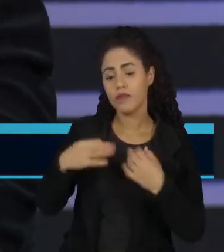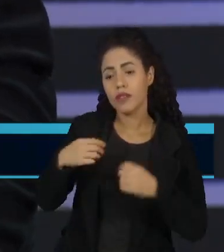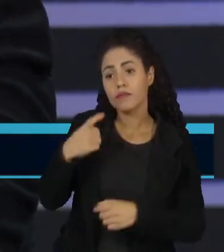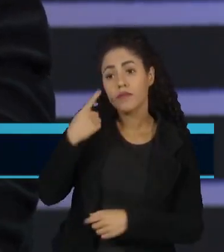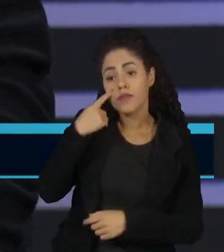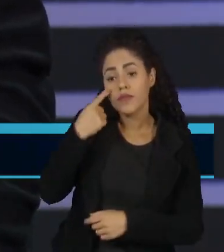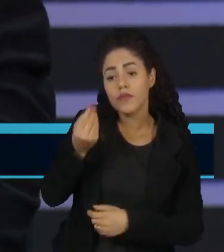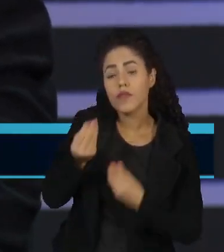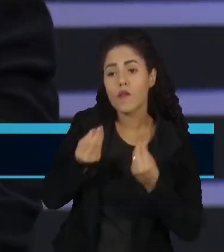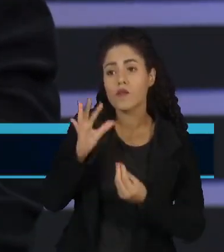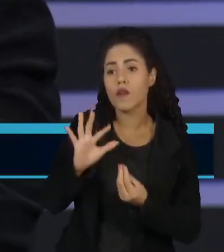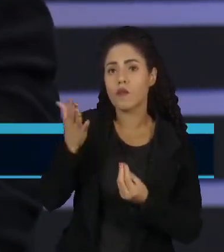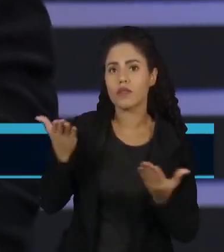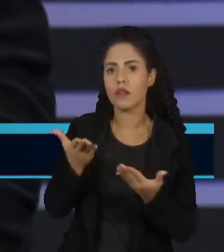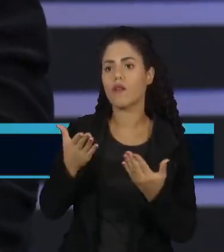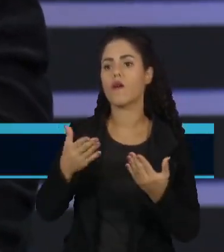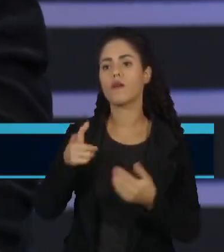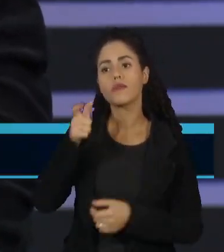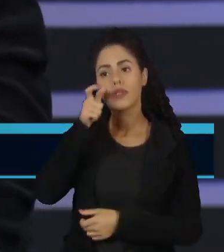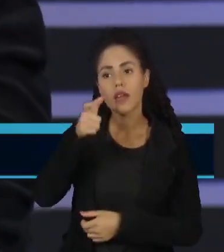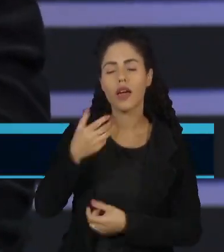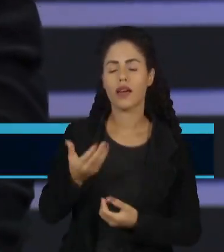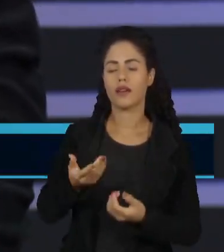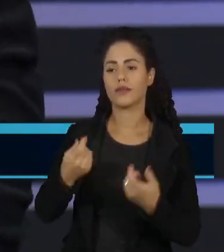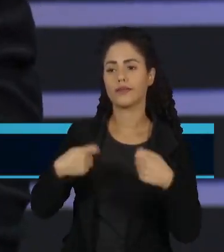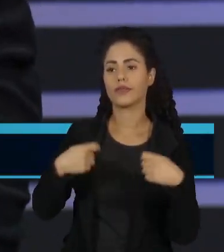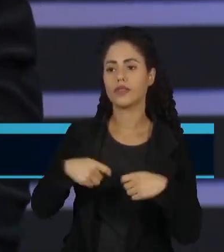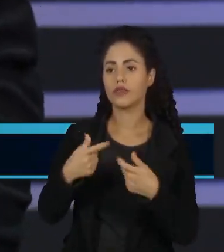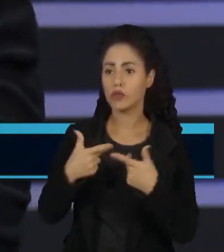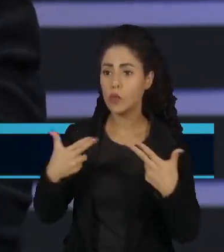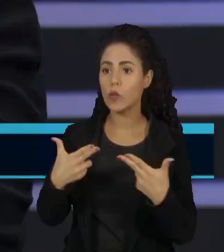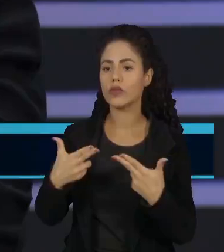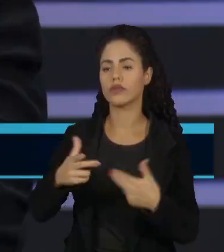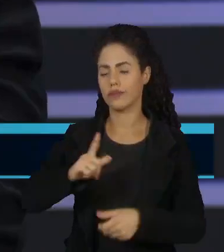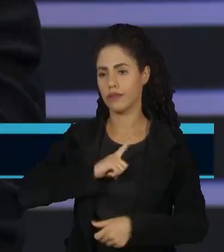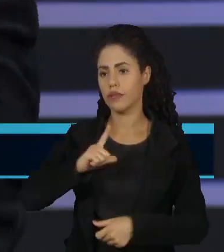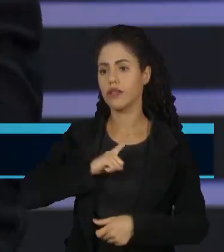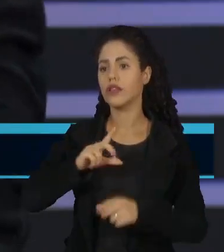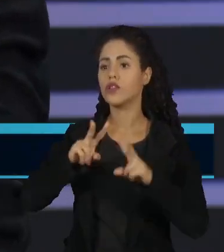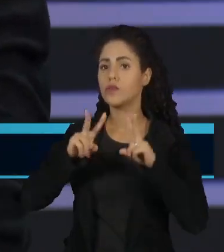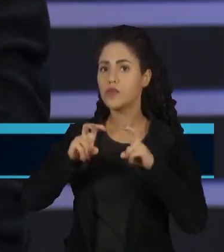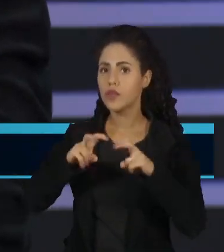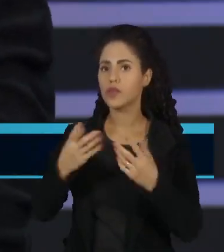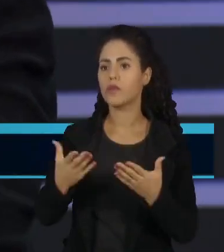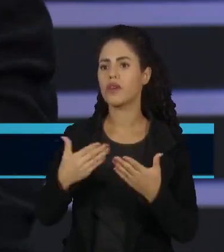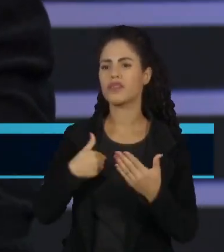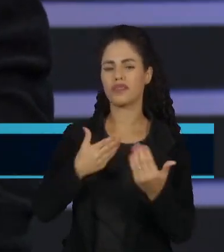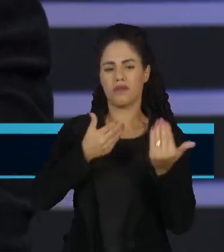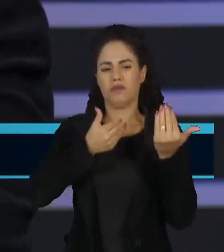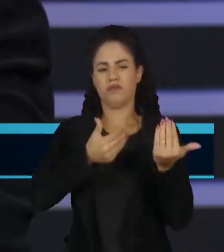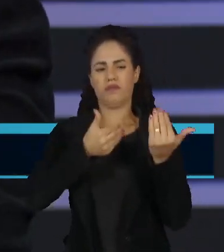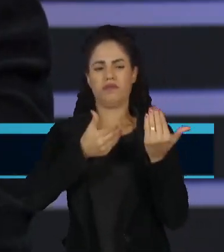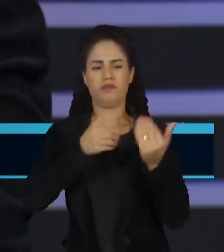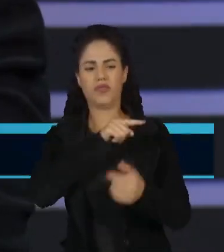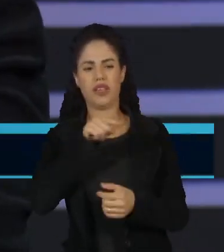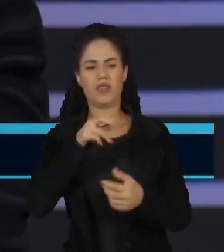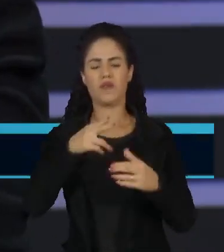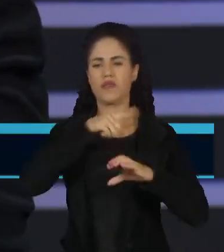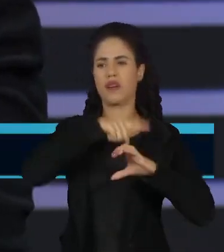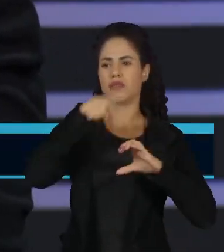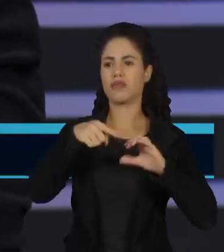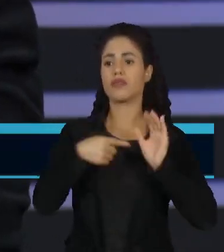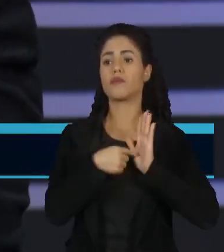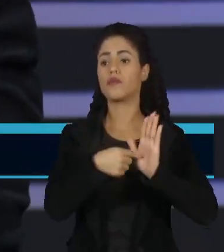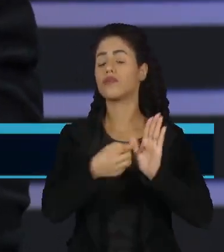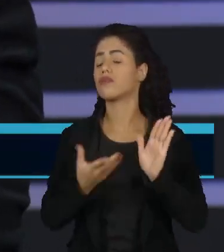mais sérias, a interesses negociais. Há questões ligadas ao descrédito em relação àquilo que a ciência